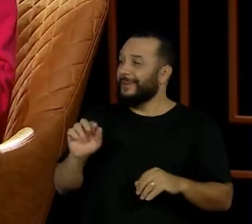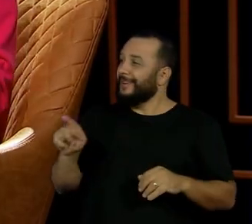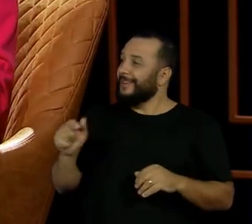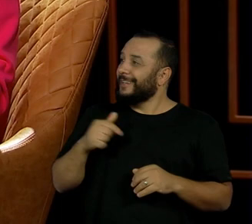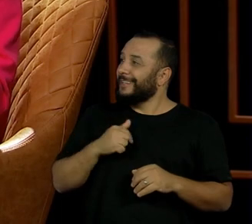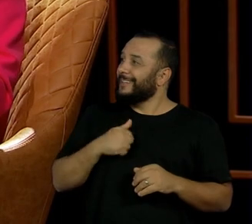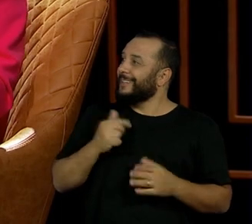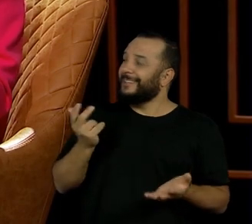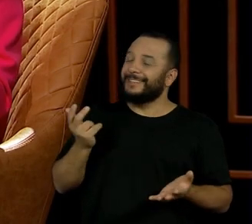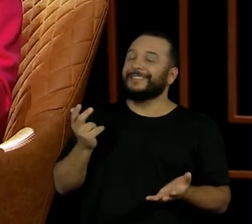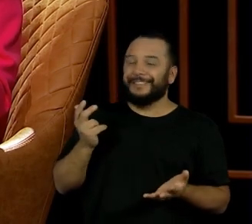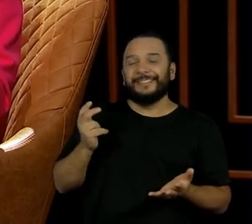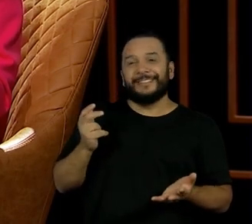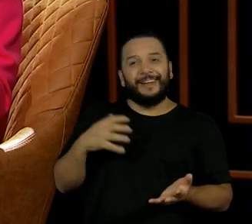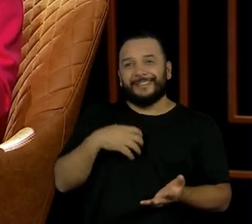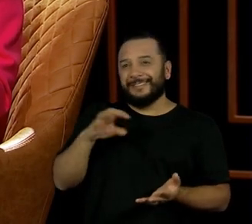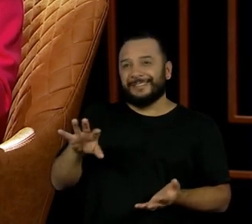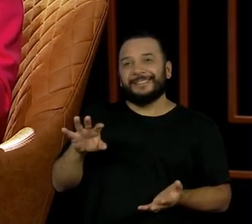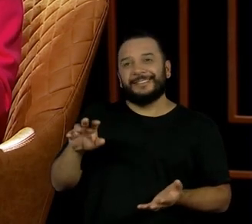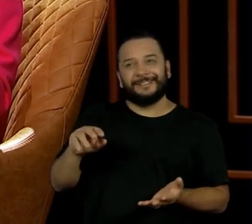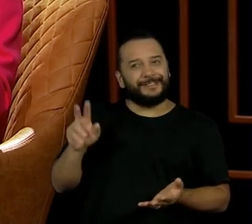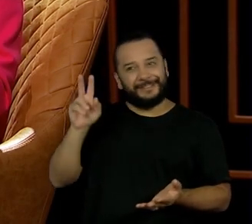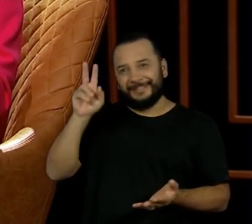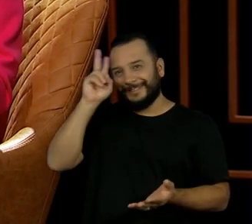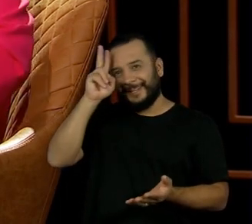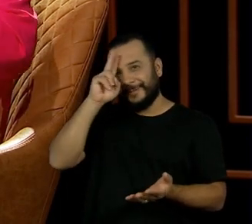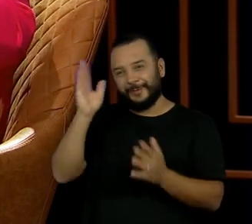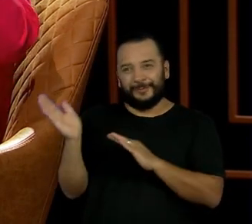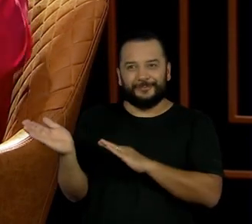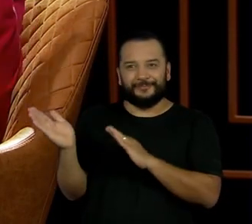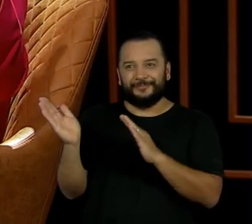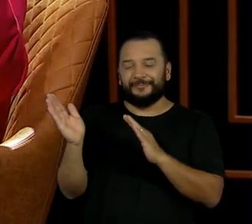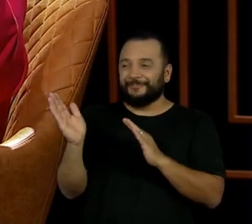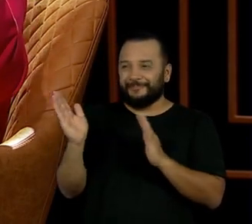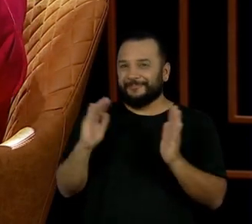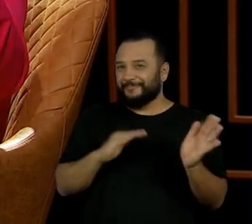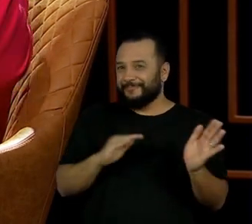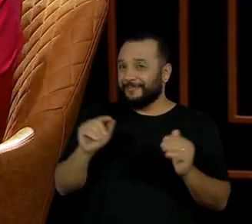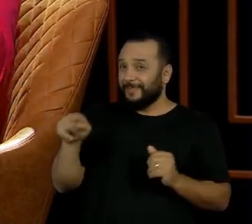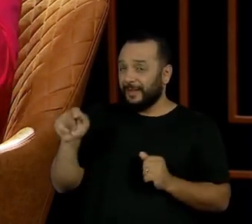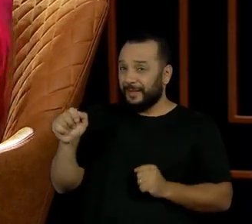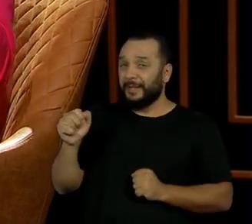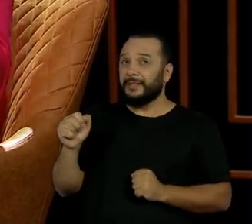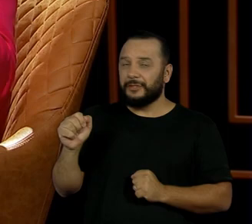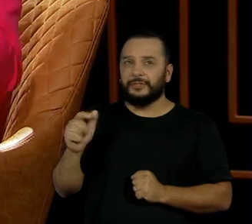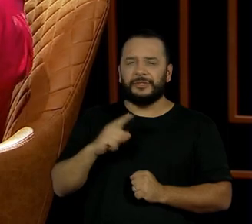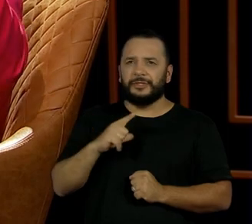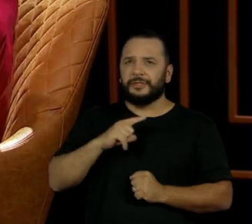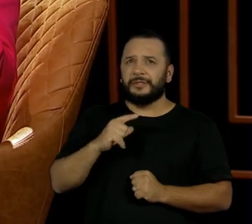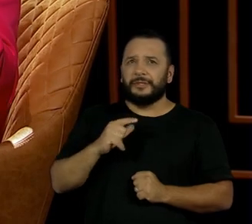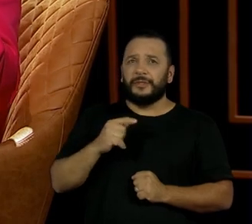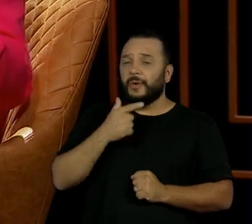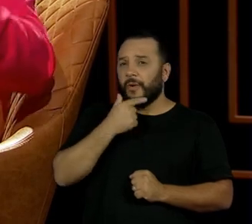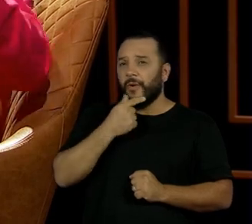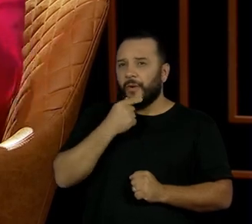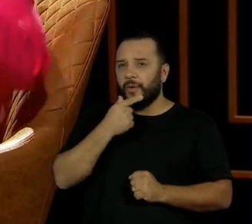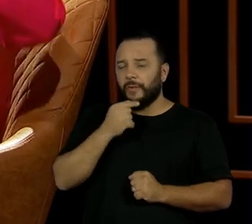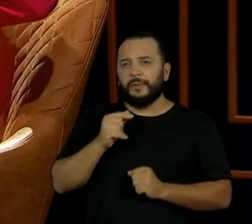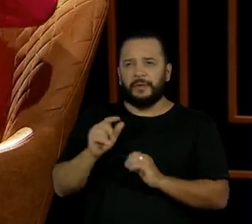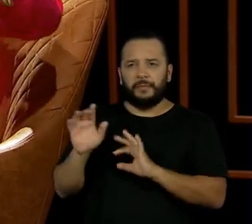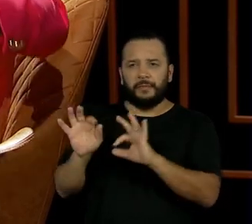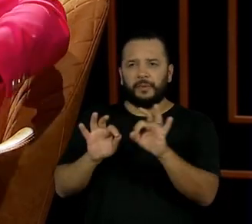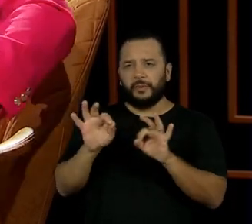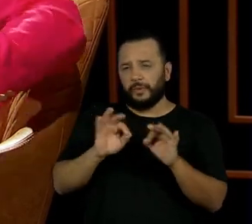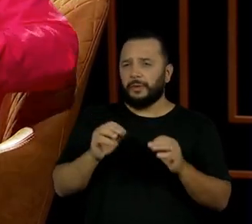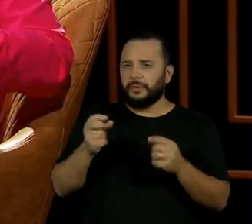e eu lembro que alguém tinha um cara esqueci o nome dele era um produtor falou para mim